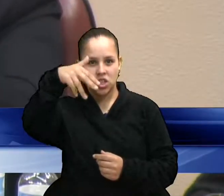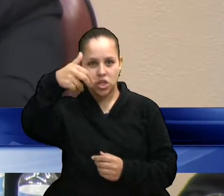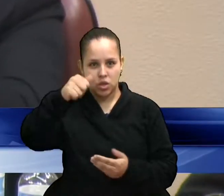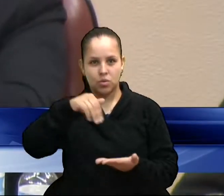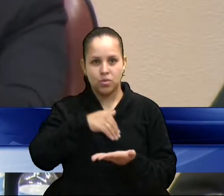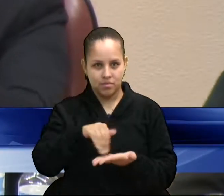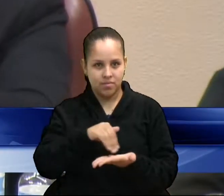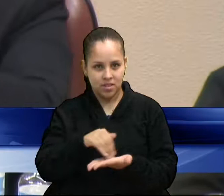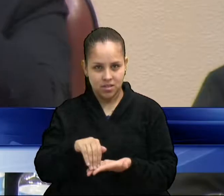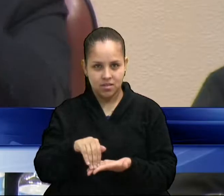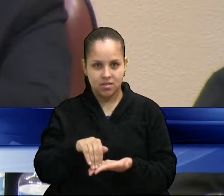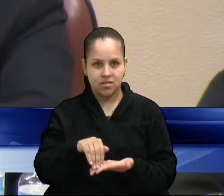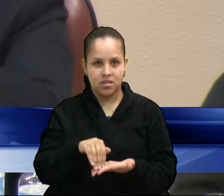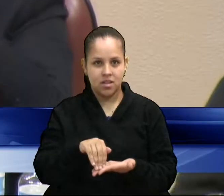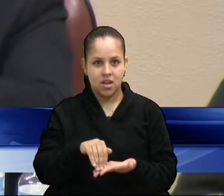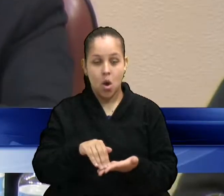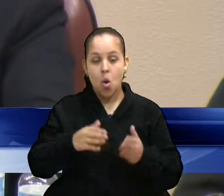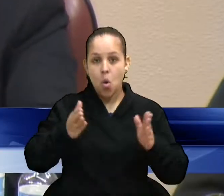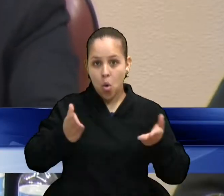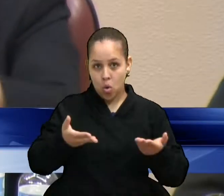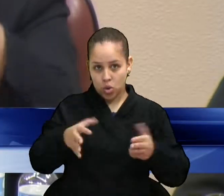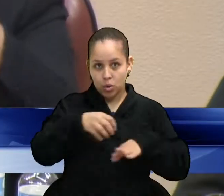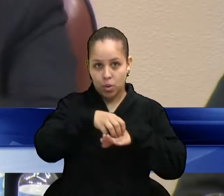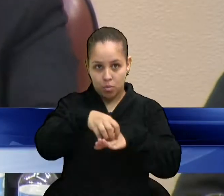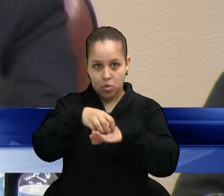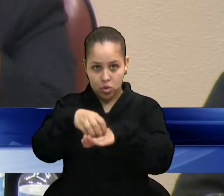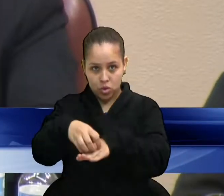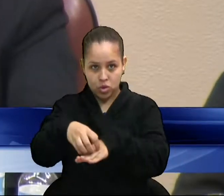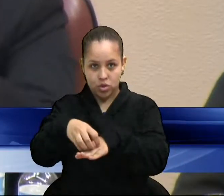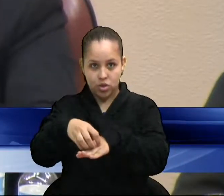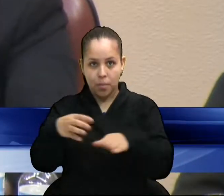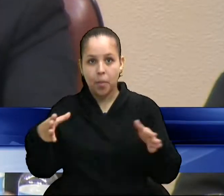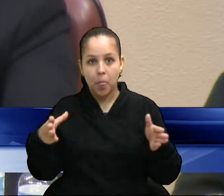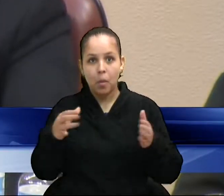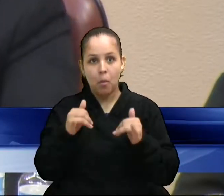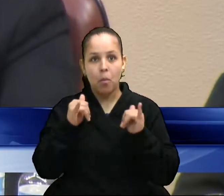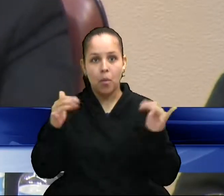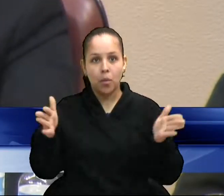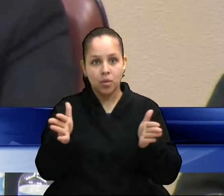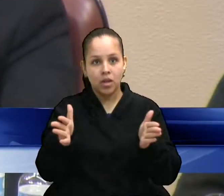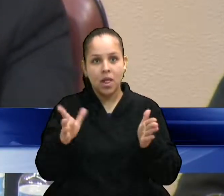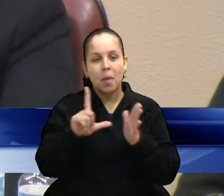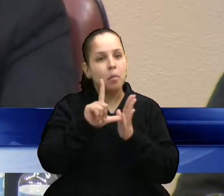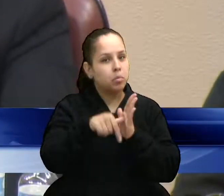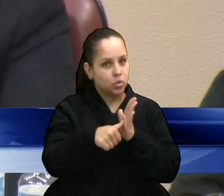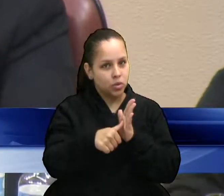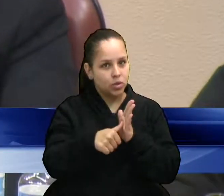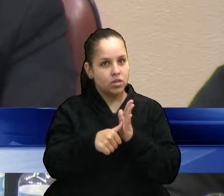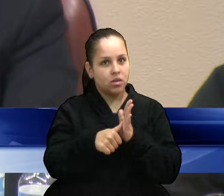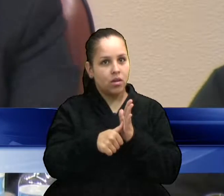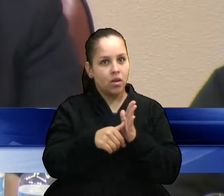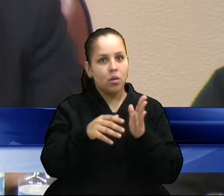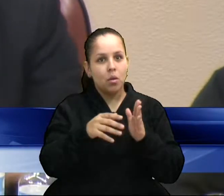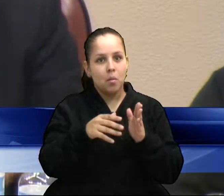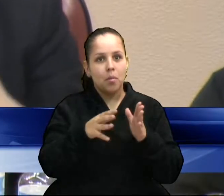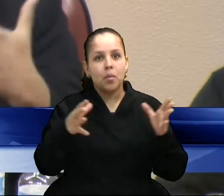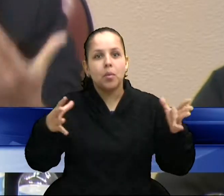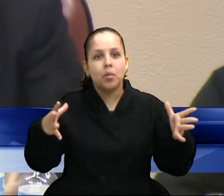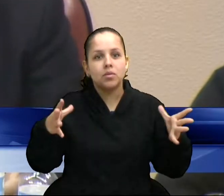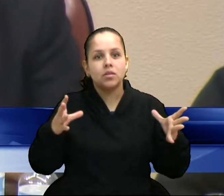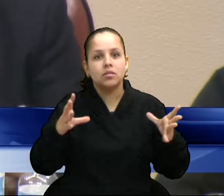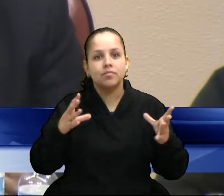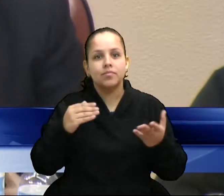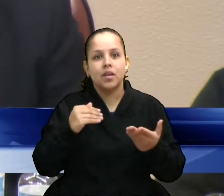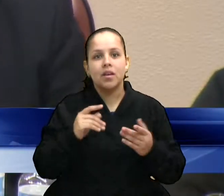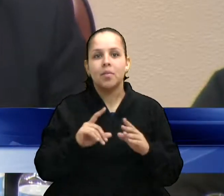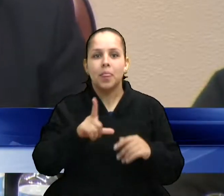Logo ali na frente vai ter uma grande disputa na questão da concessão do nosso transporte coletivo. Então, a importância